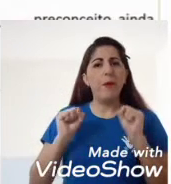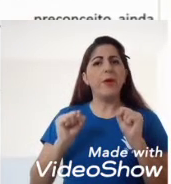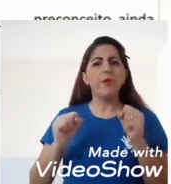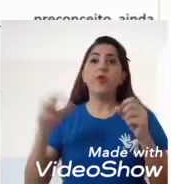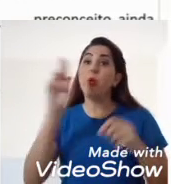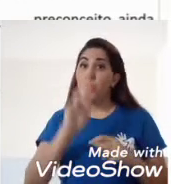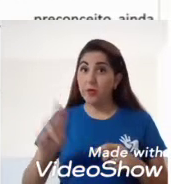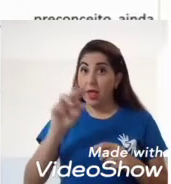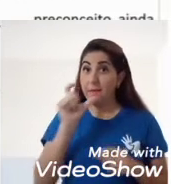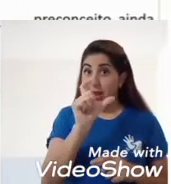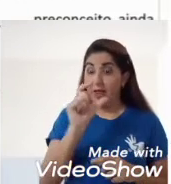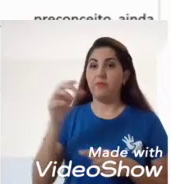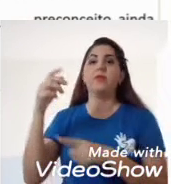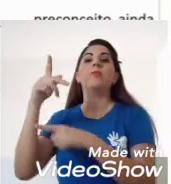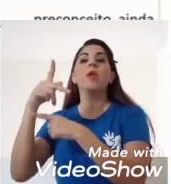pois, porque,